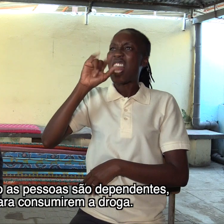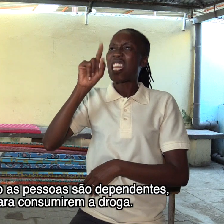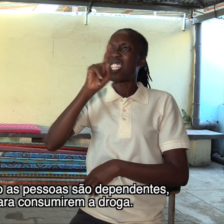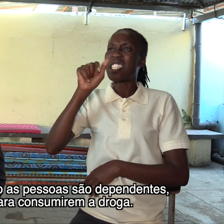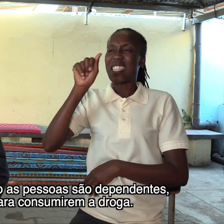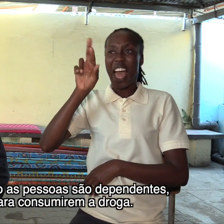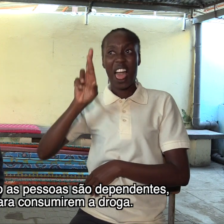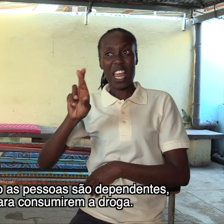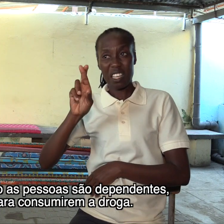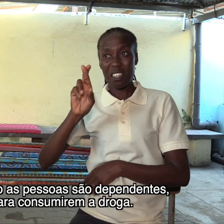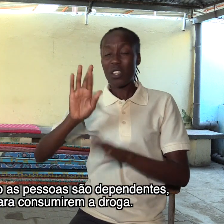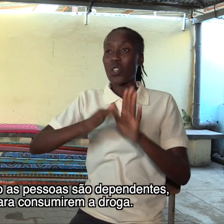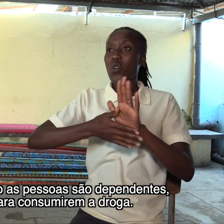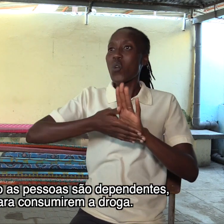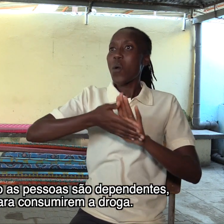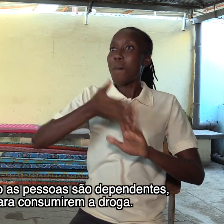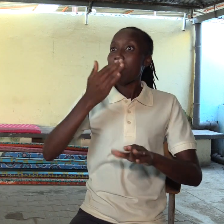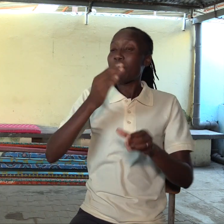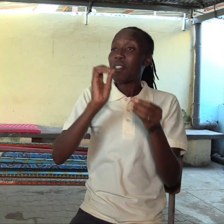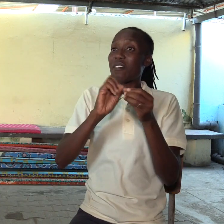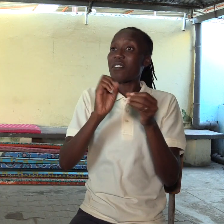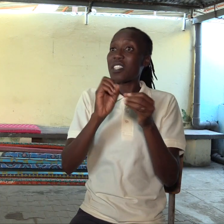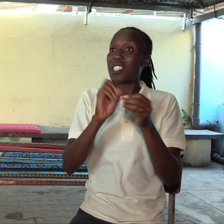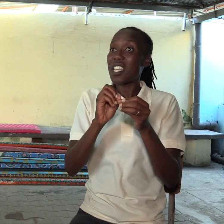para consumir a droga.